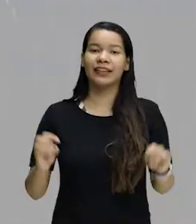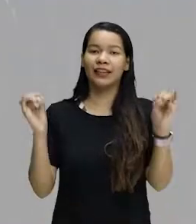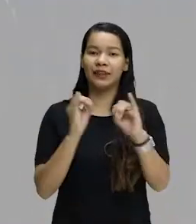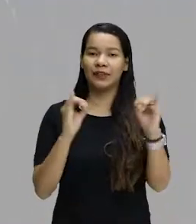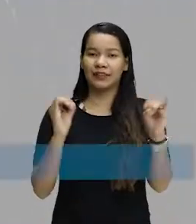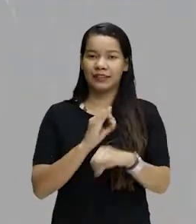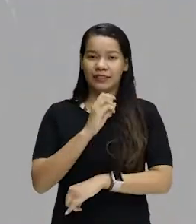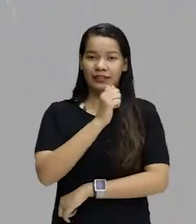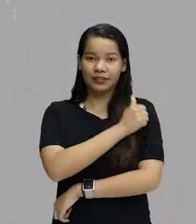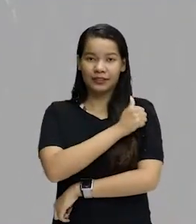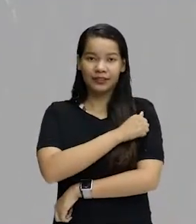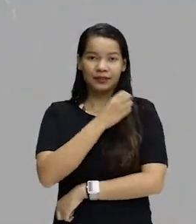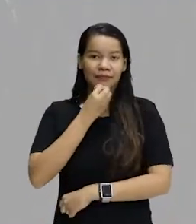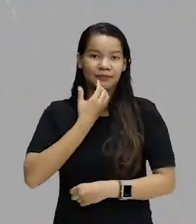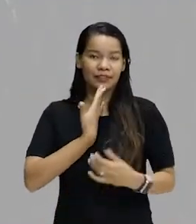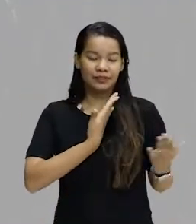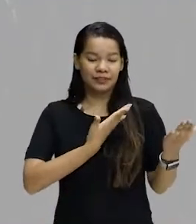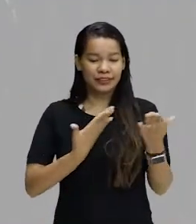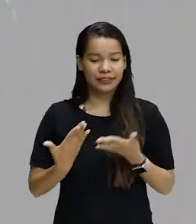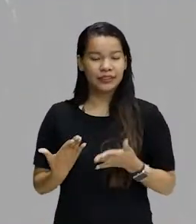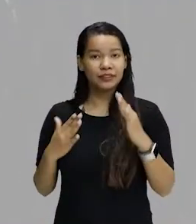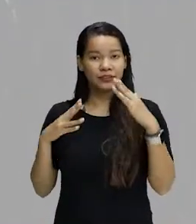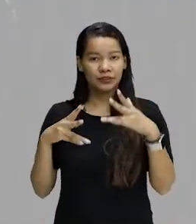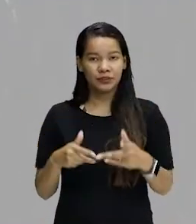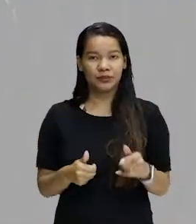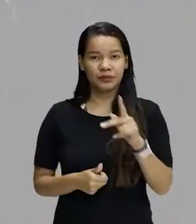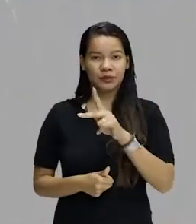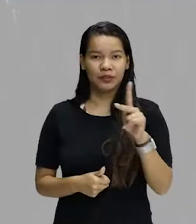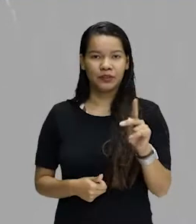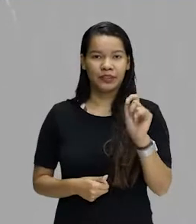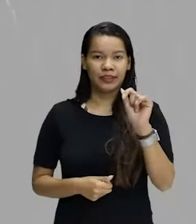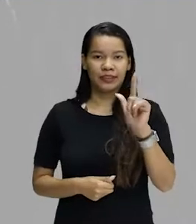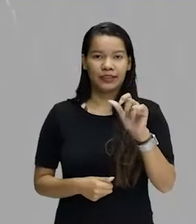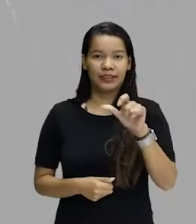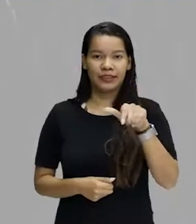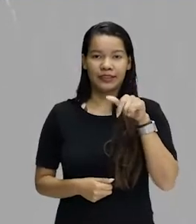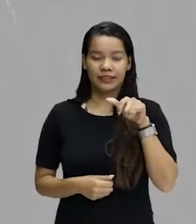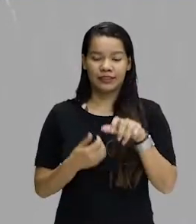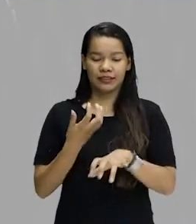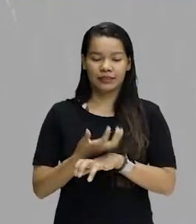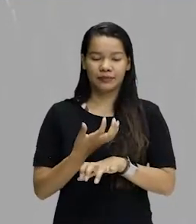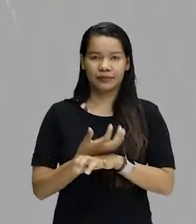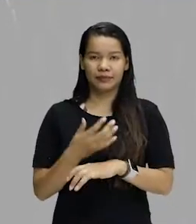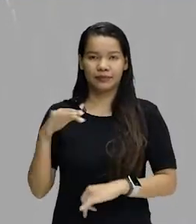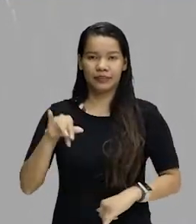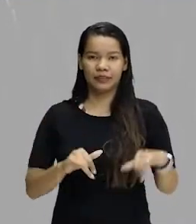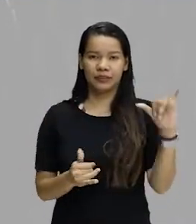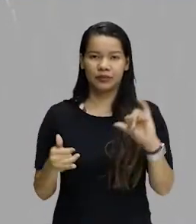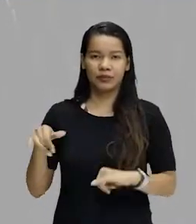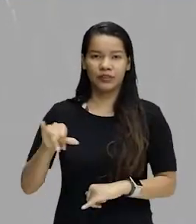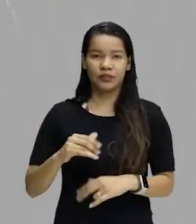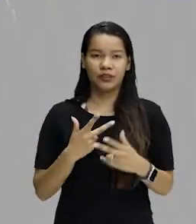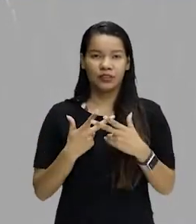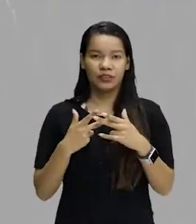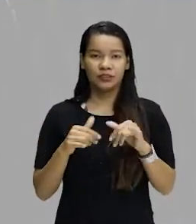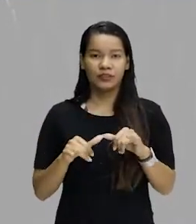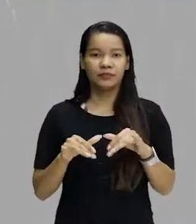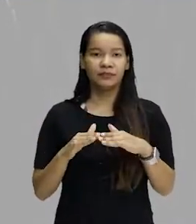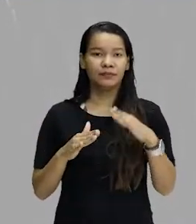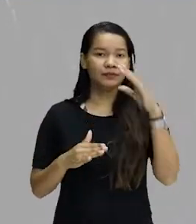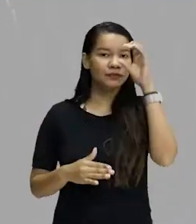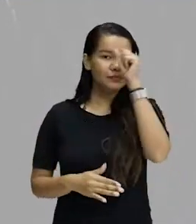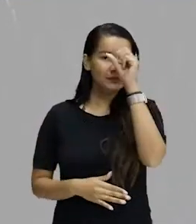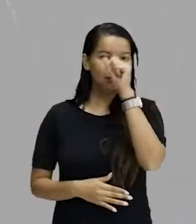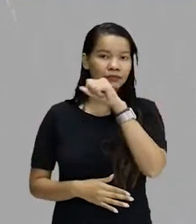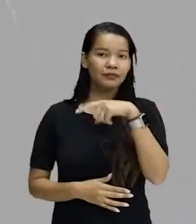Olá, turma! Sejam todos bem-vindos, professor Alex, disciplina Química, mais uma aula do nosso projeto Fique em Casa Aprendendo. Espero que vocês